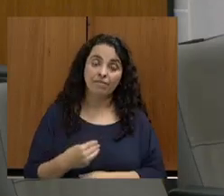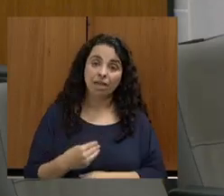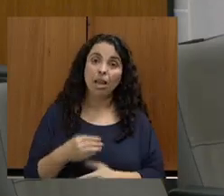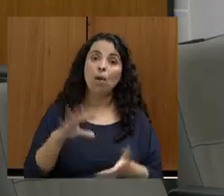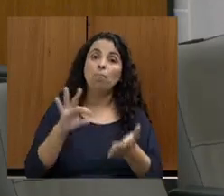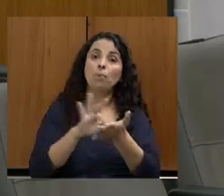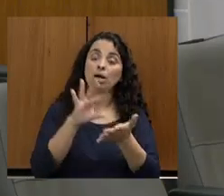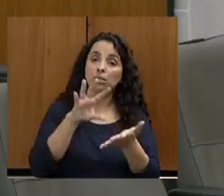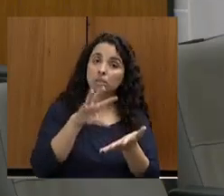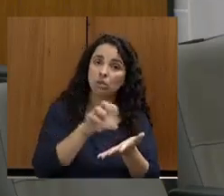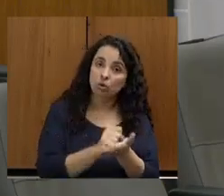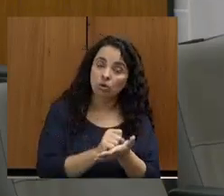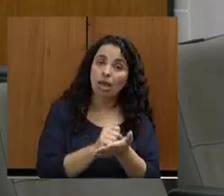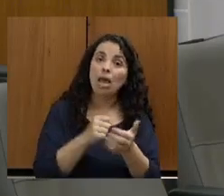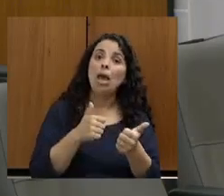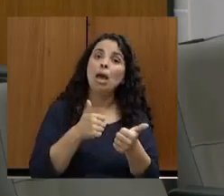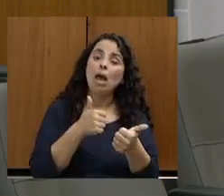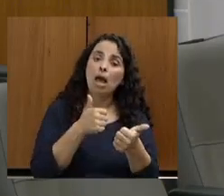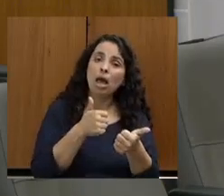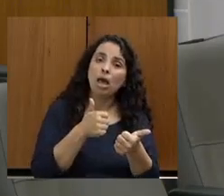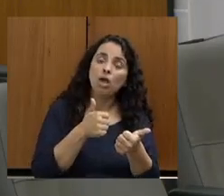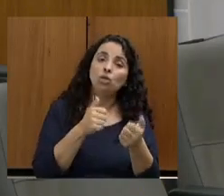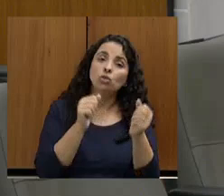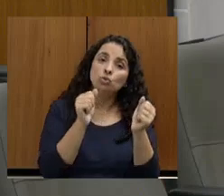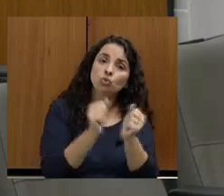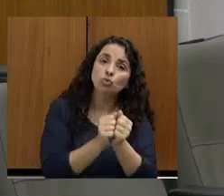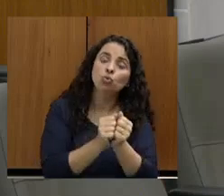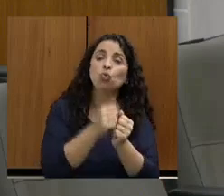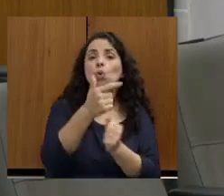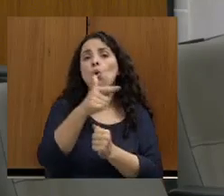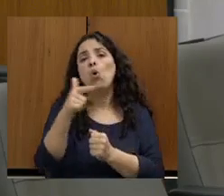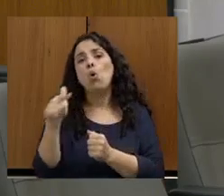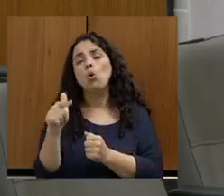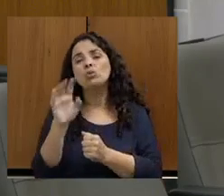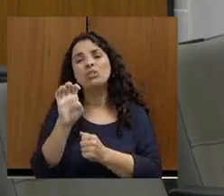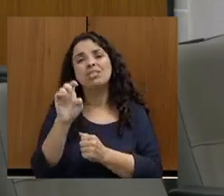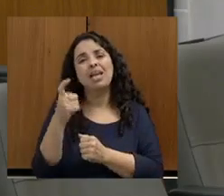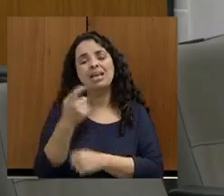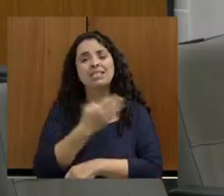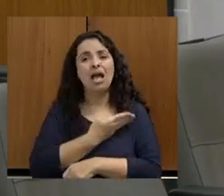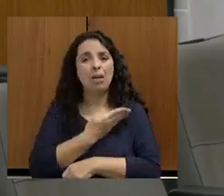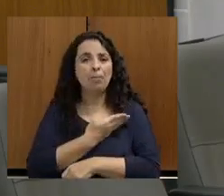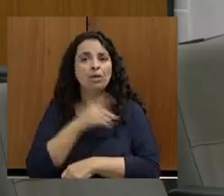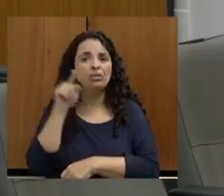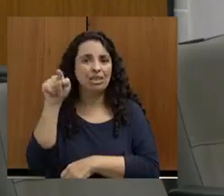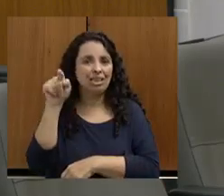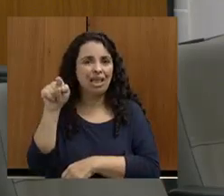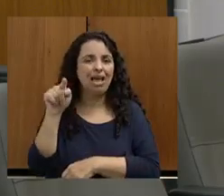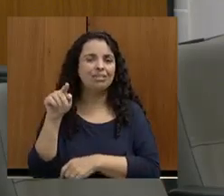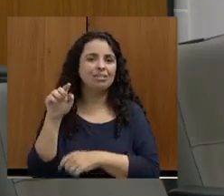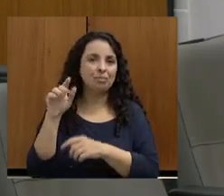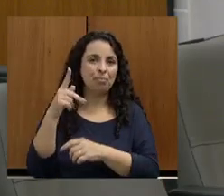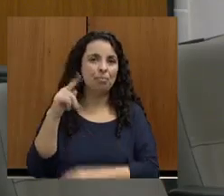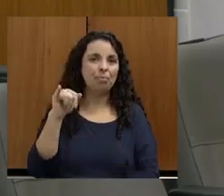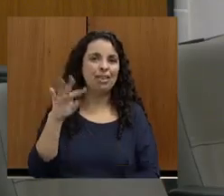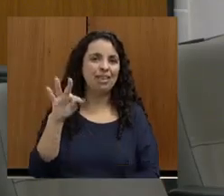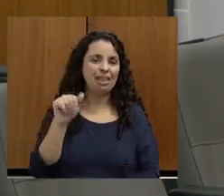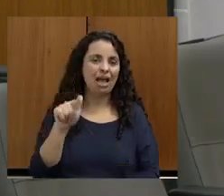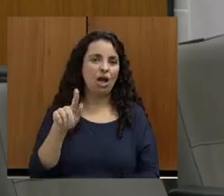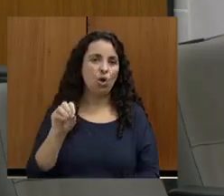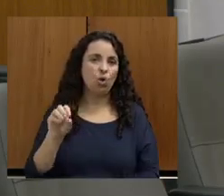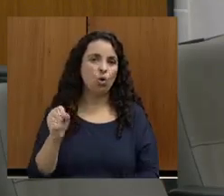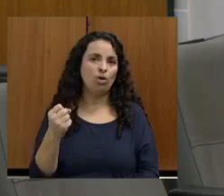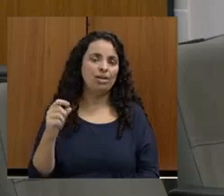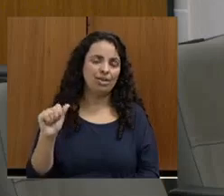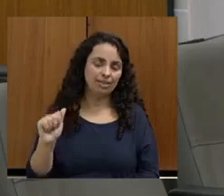a alguns que fossem, dos colegas do Pitágoras, para que ela não se sentisse um peixe fora d'água. Ah, para